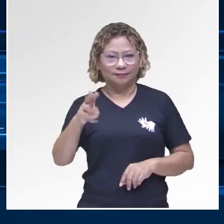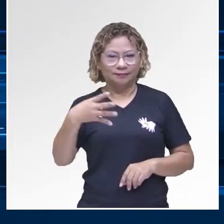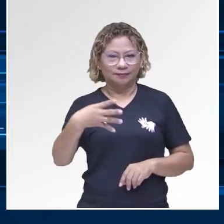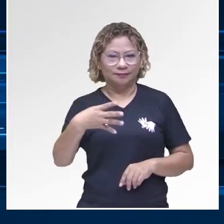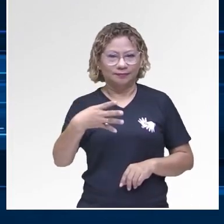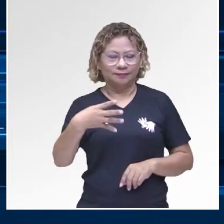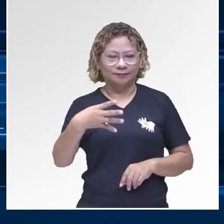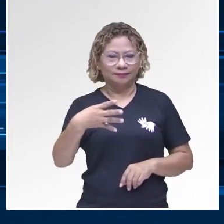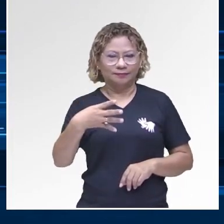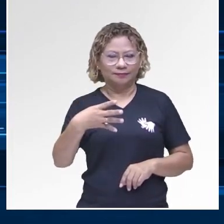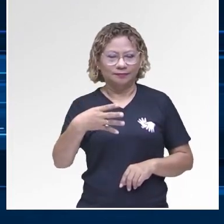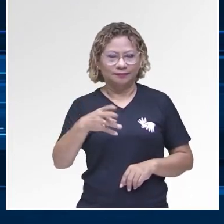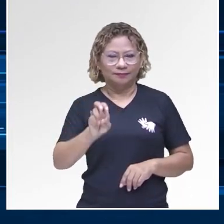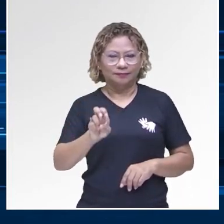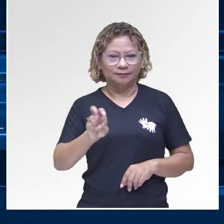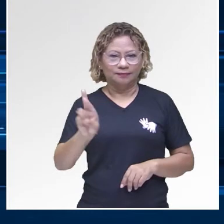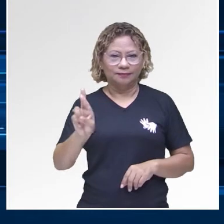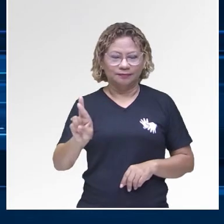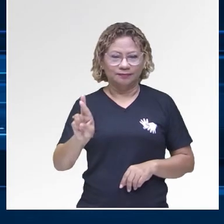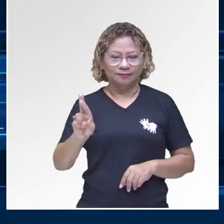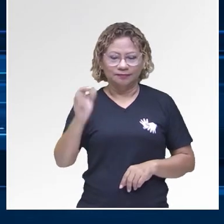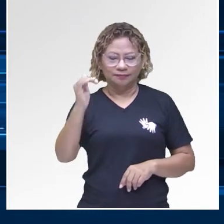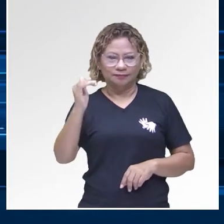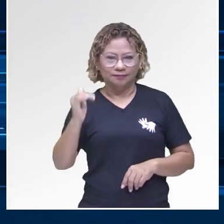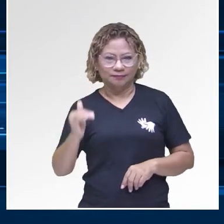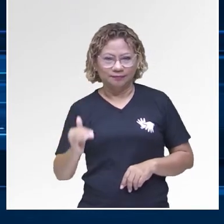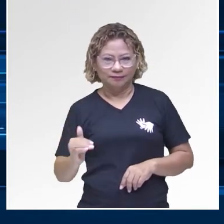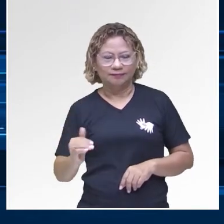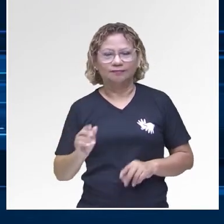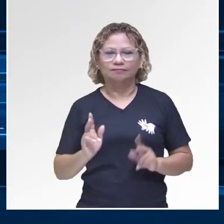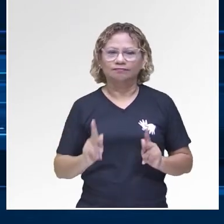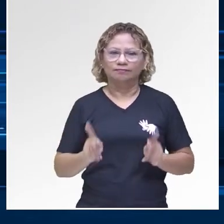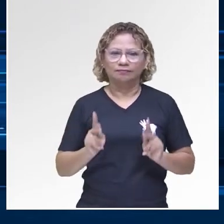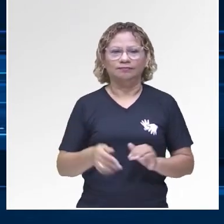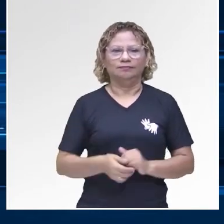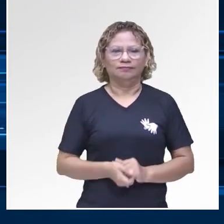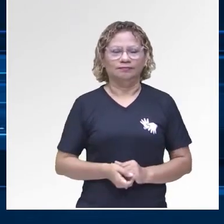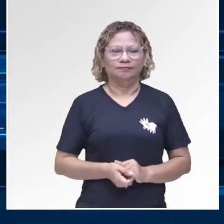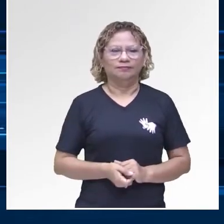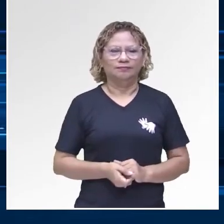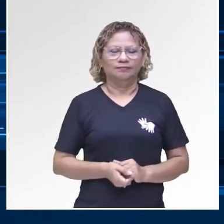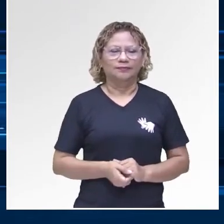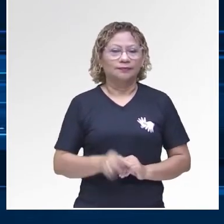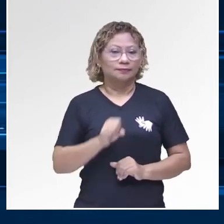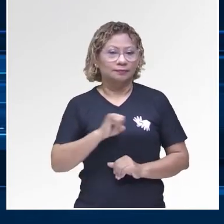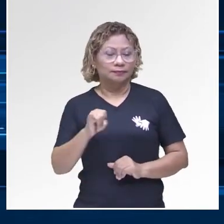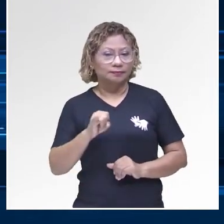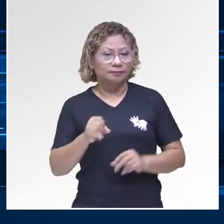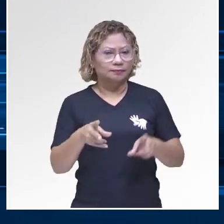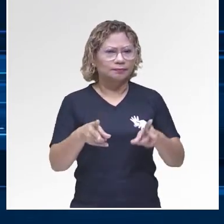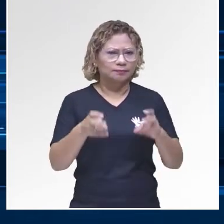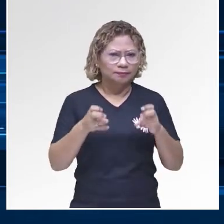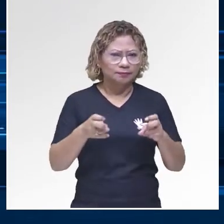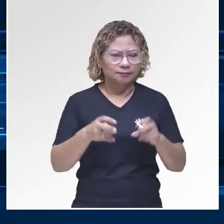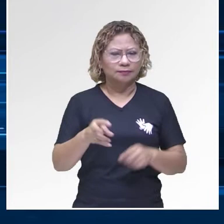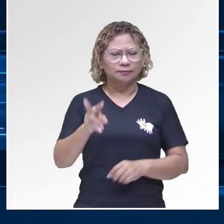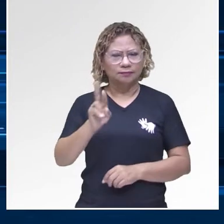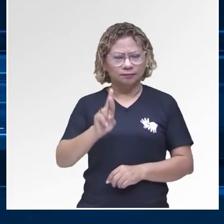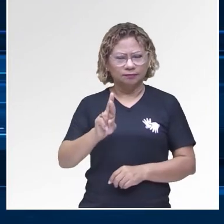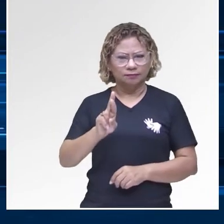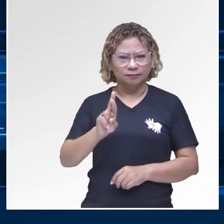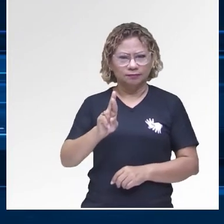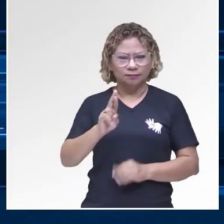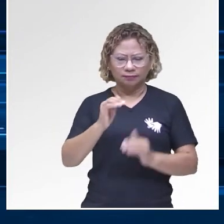ser 14. Se o índice do N for 20, o coeficiente numérico do R será